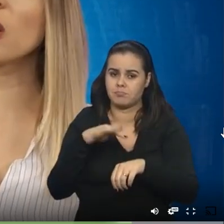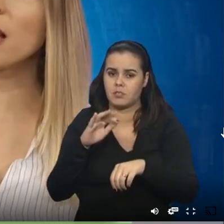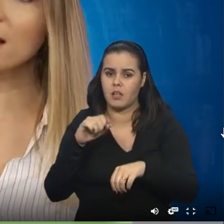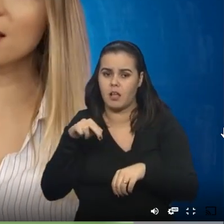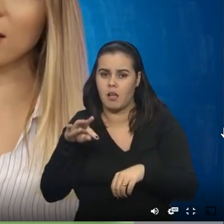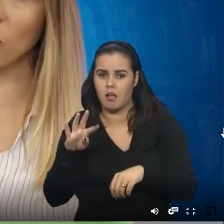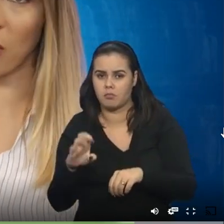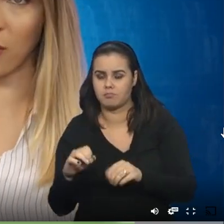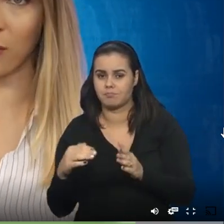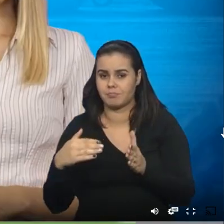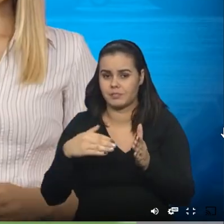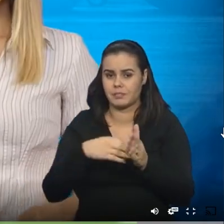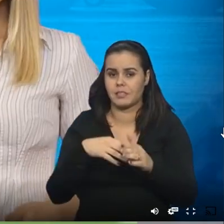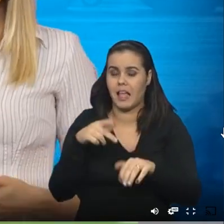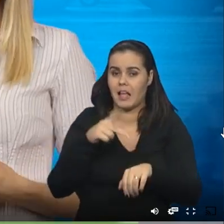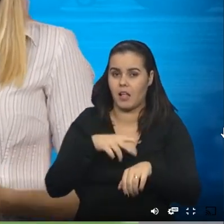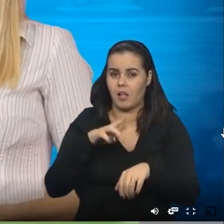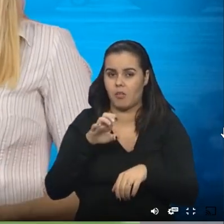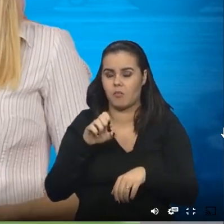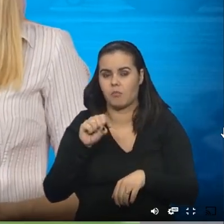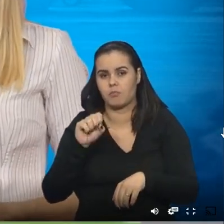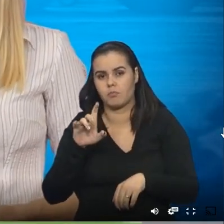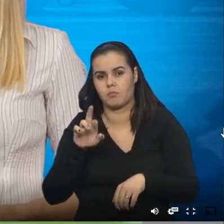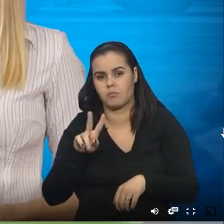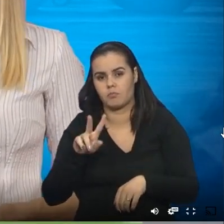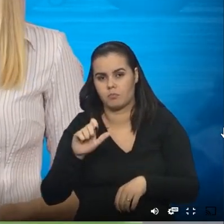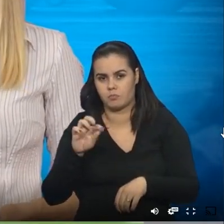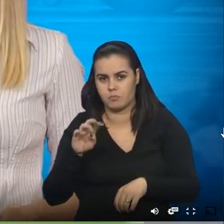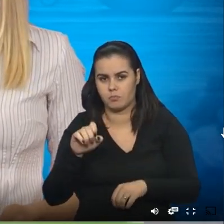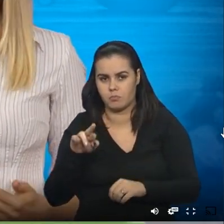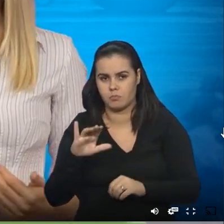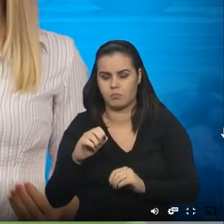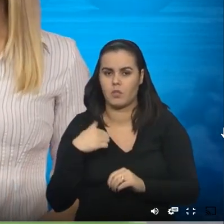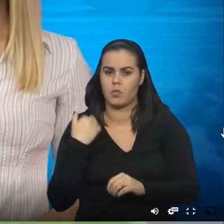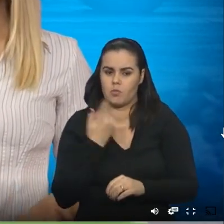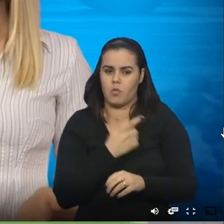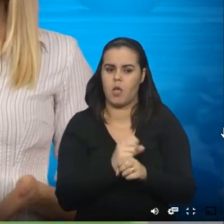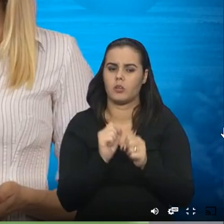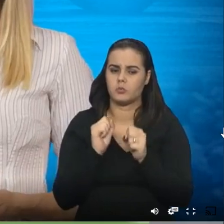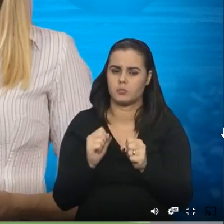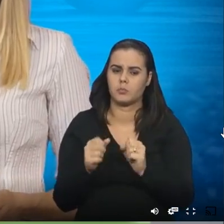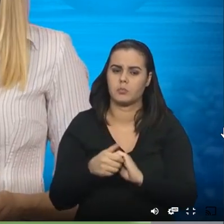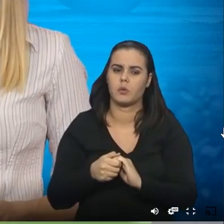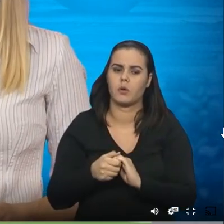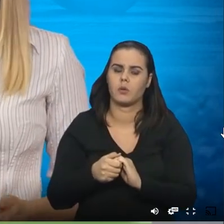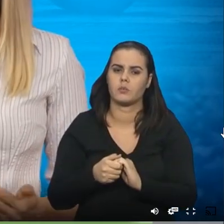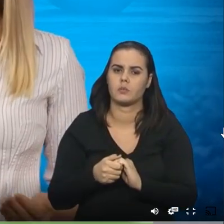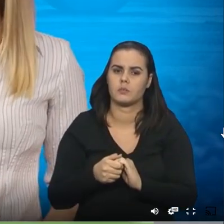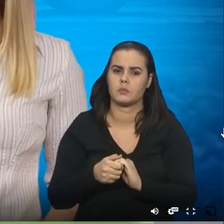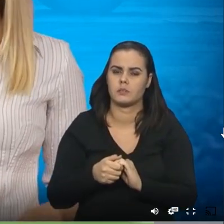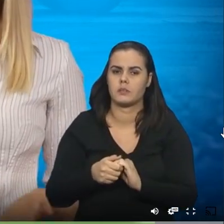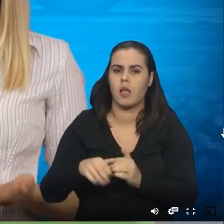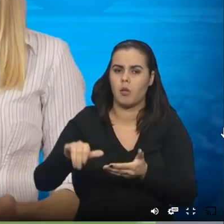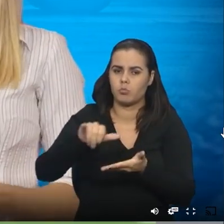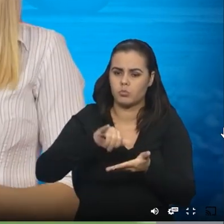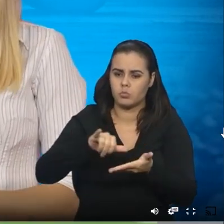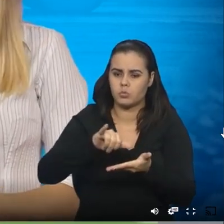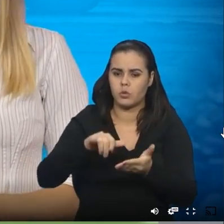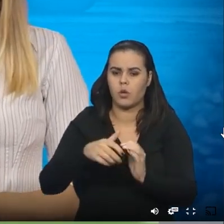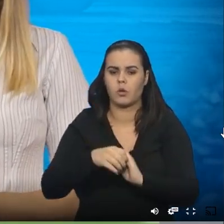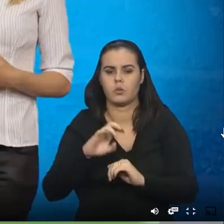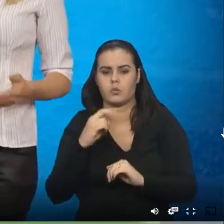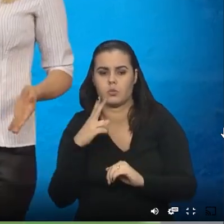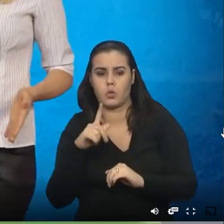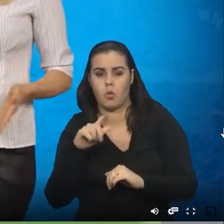a rocha-reservatório. A partir desses sistemas, podemos extrair óleos ou gases usados nas indústrias e no nosso